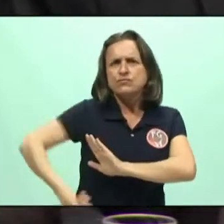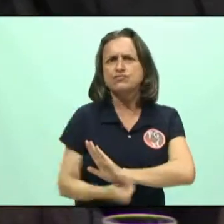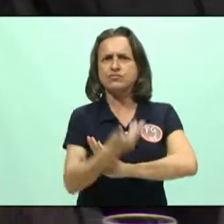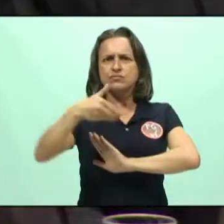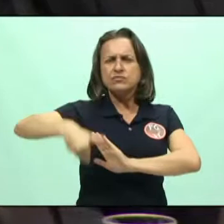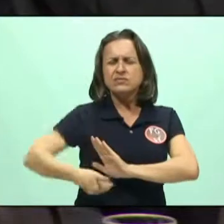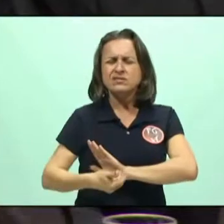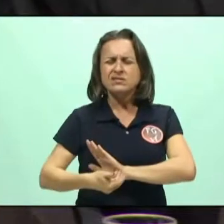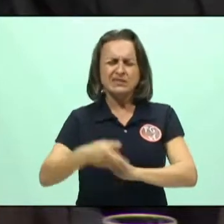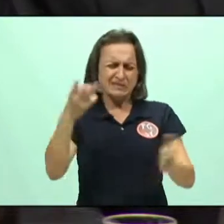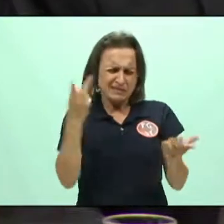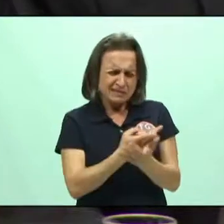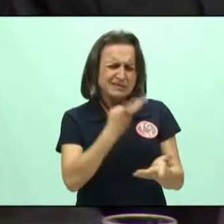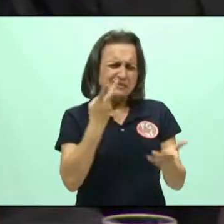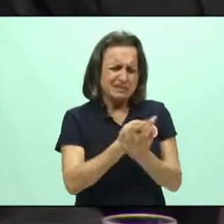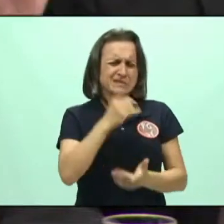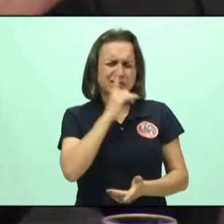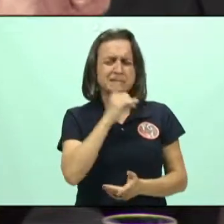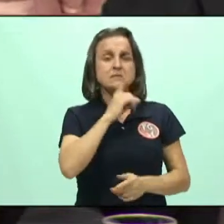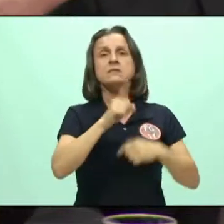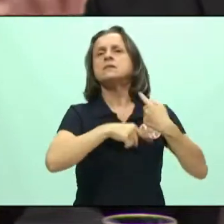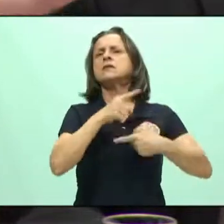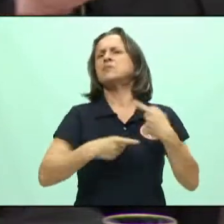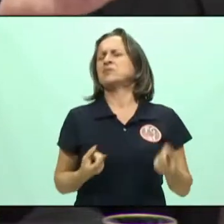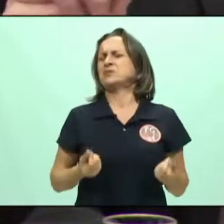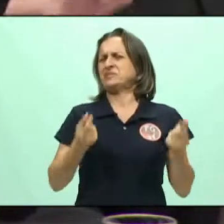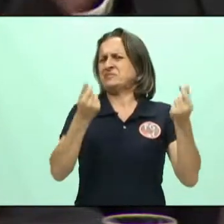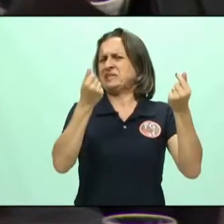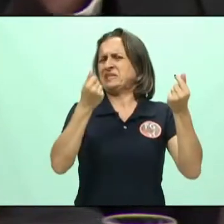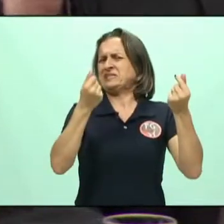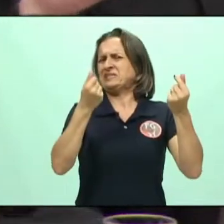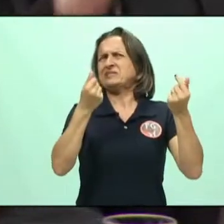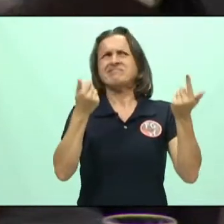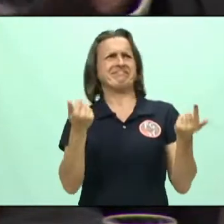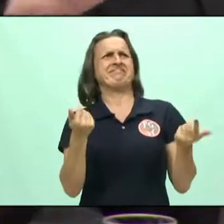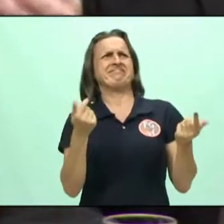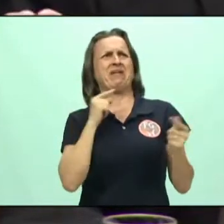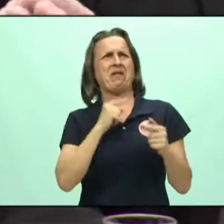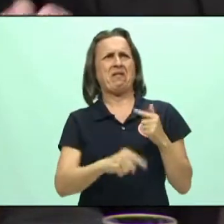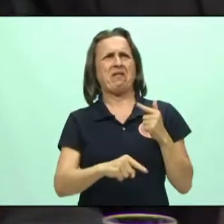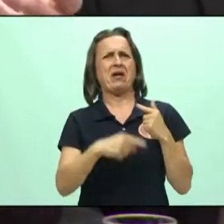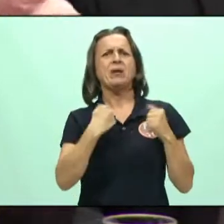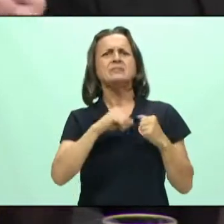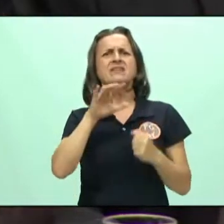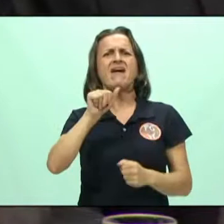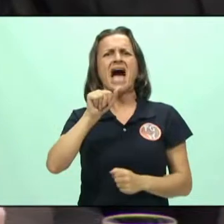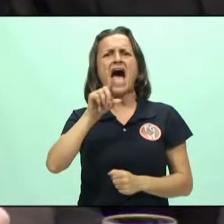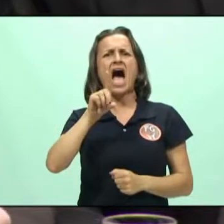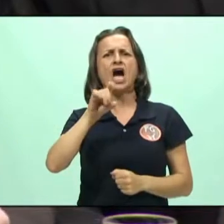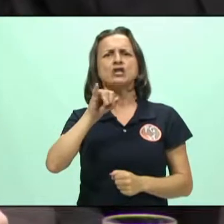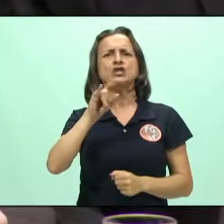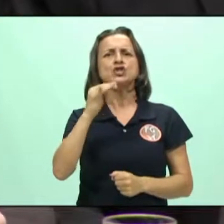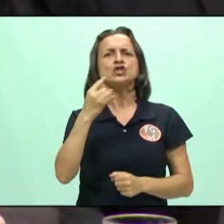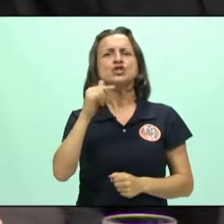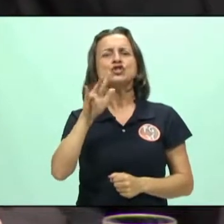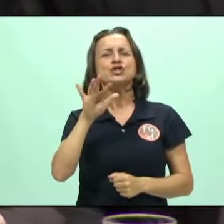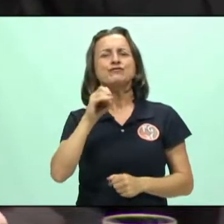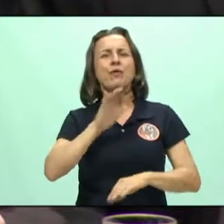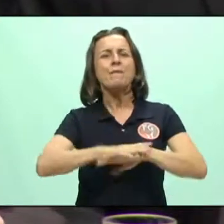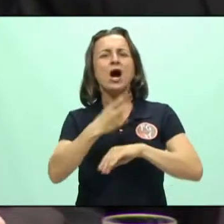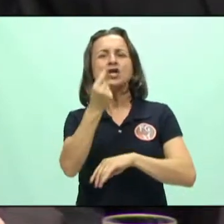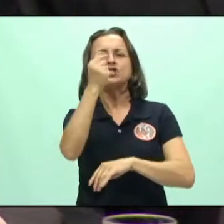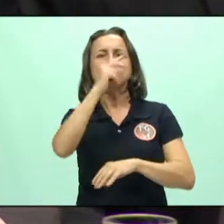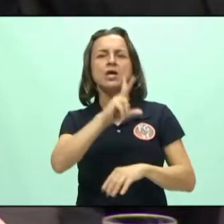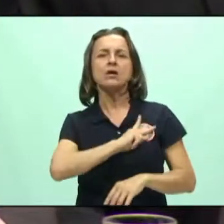colocado em prática o preço das coisas subiu Ou seja a empresa para terminar de Aditivo ou seja mais dinheiro público para